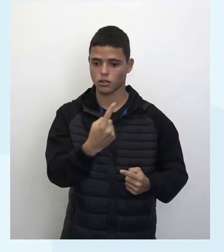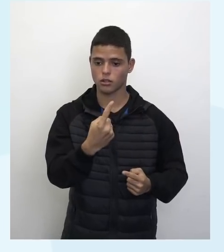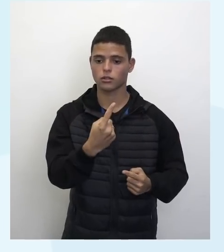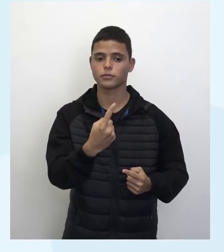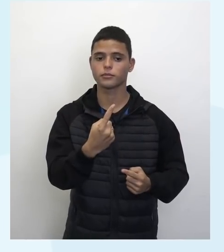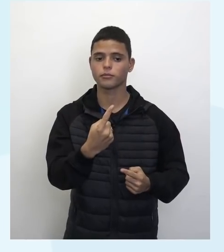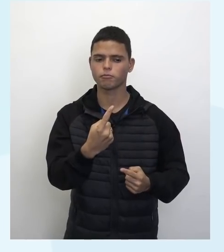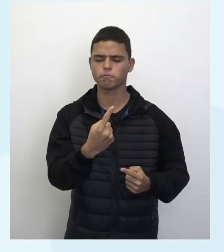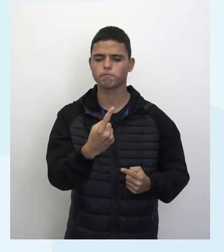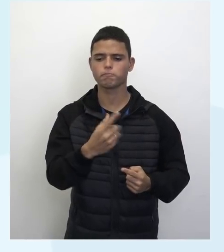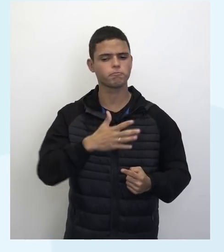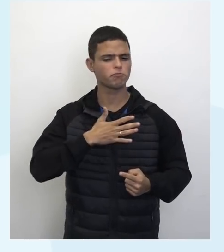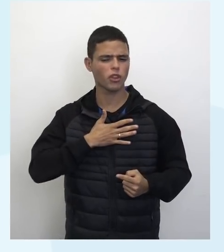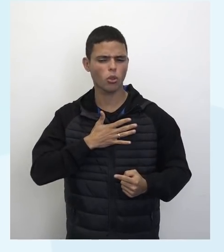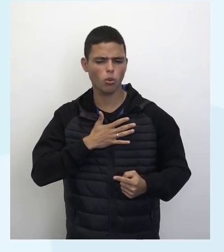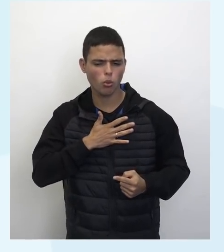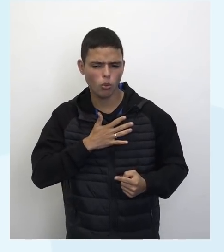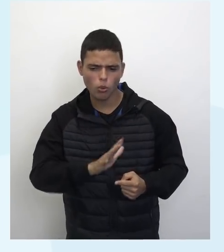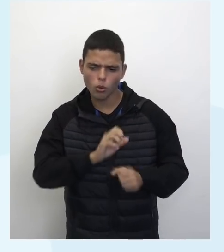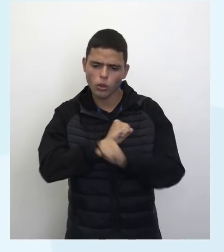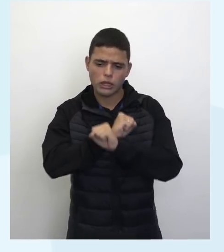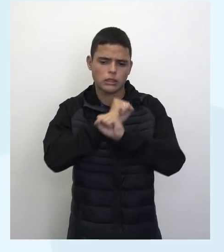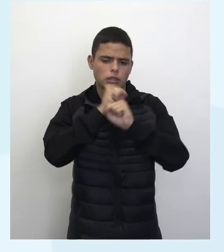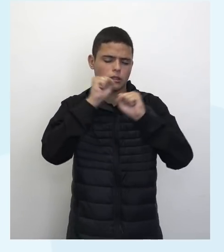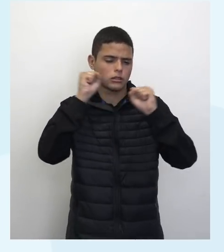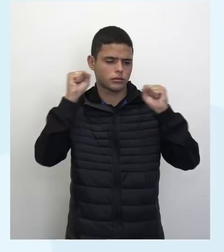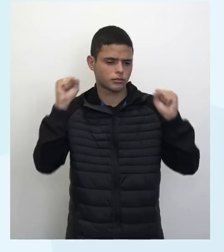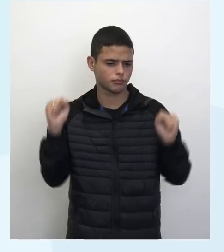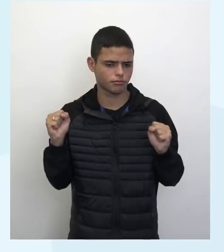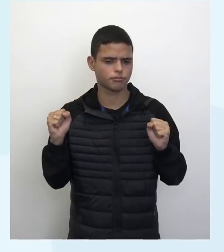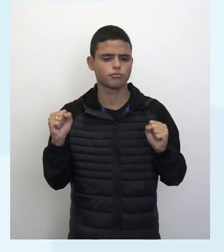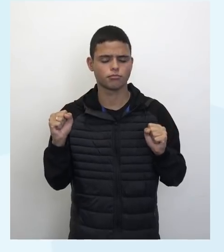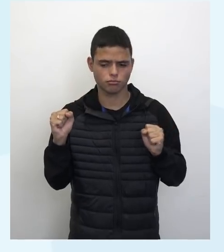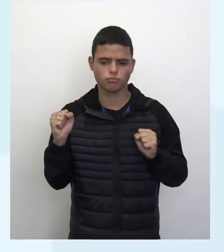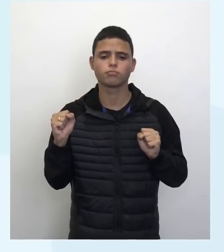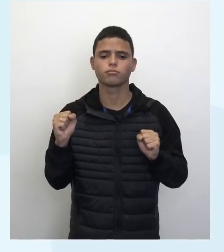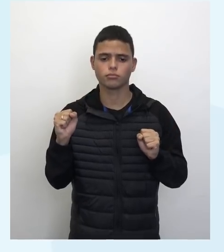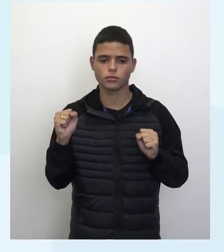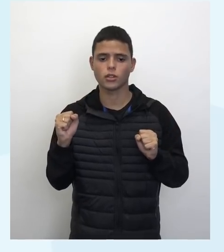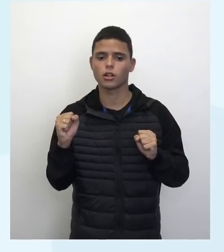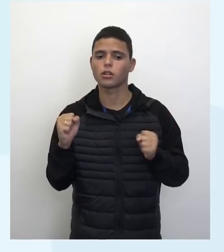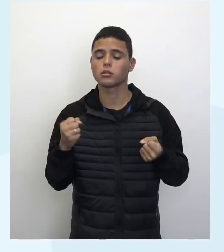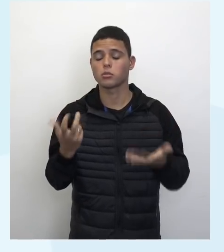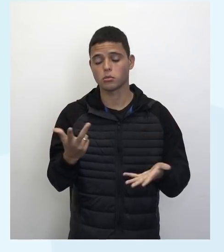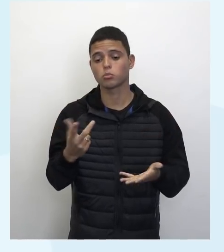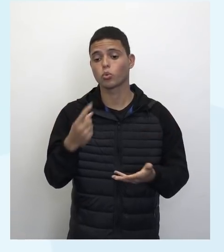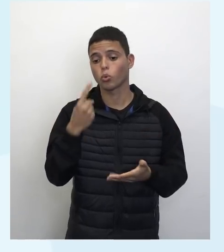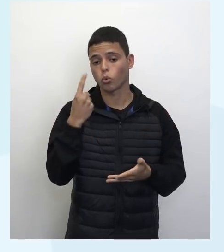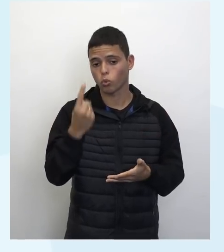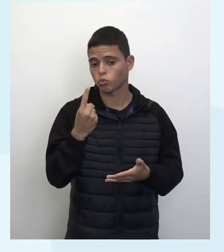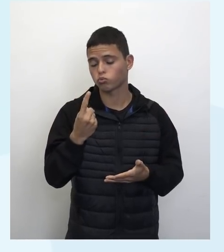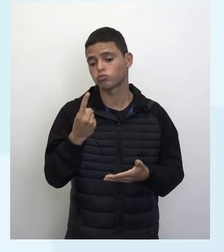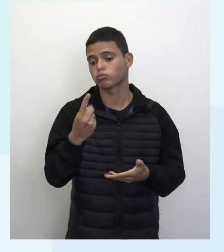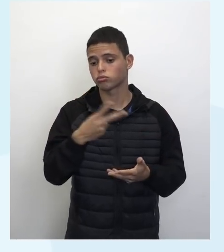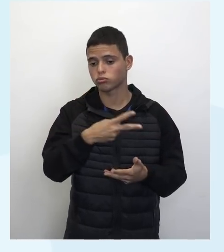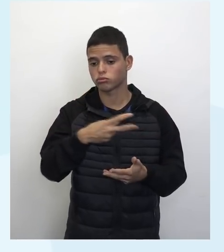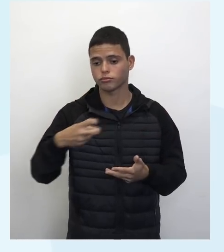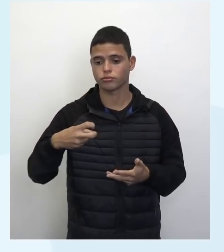a outra é que eu não gosto de acordar cedo. Então, o 1 aqui é relativo a esse não, tá? Fabi, a professora Ana Paula